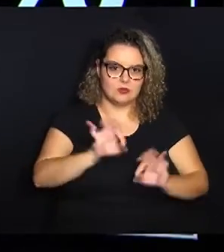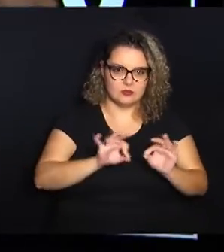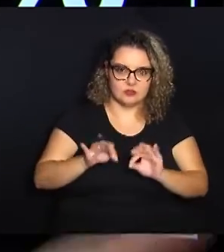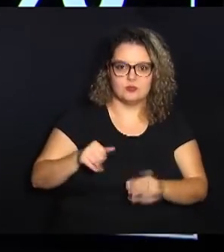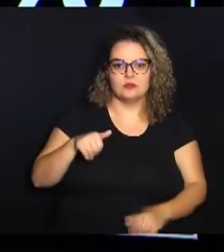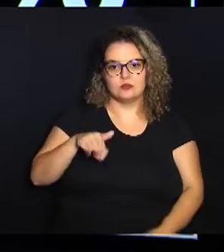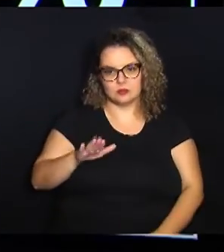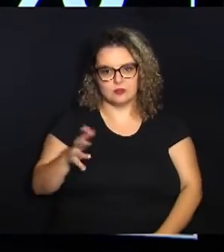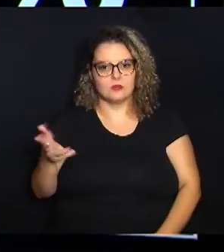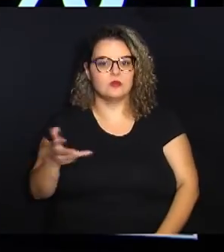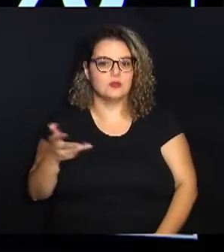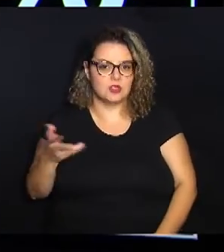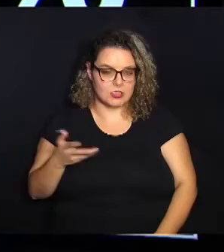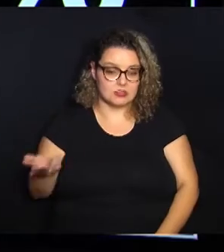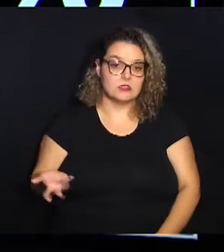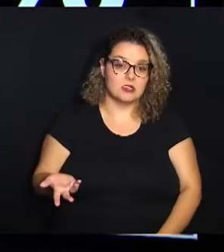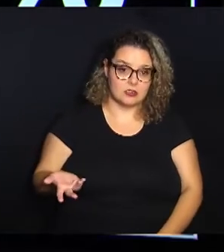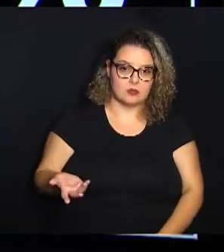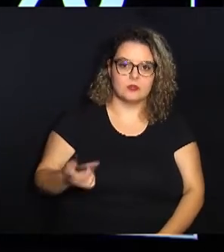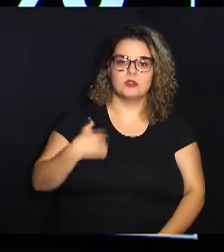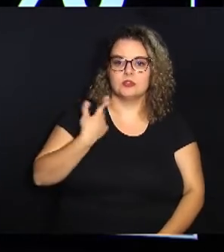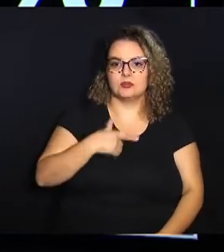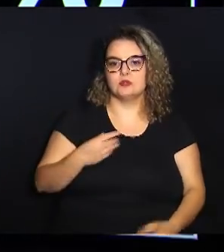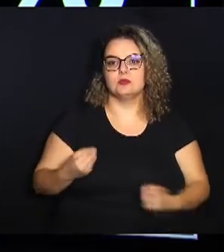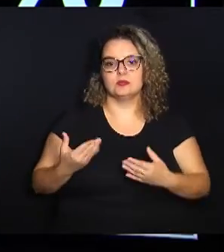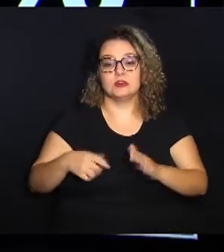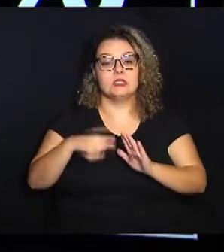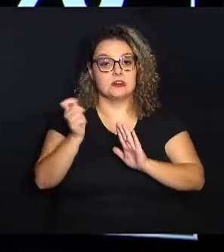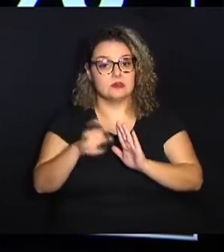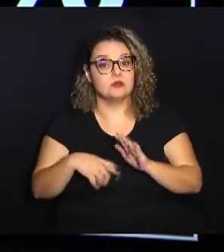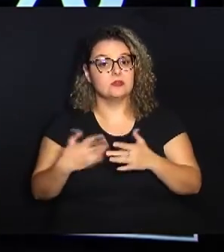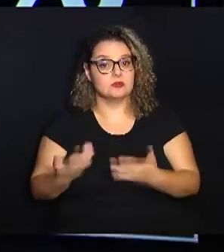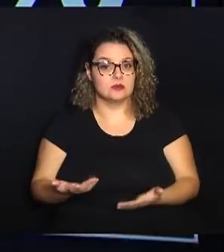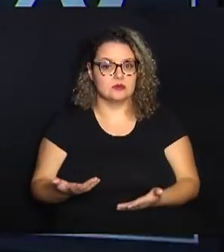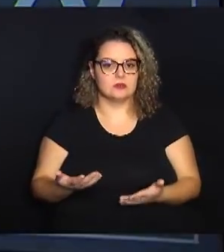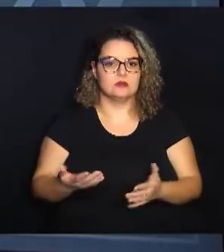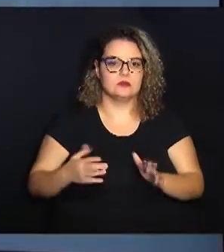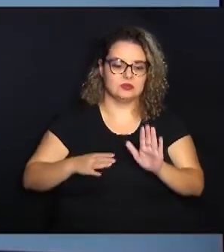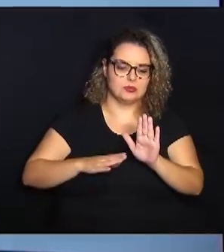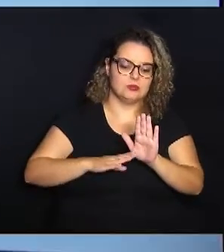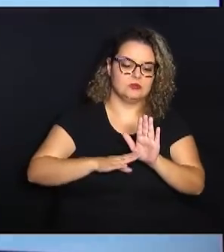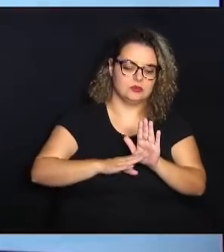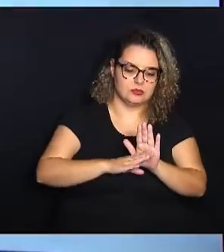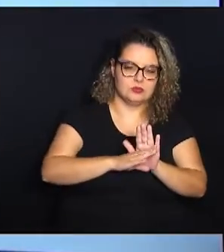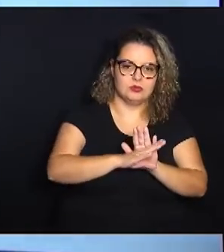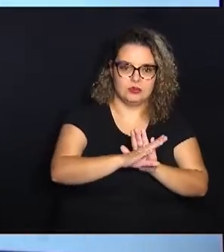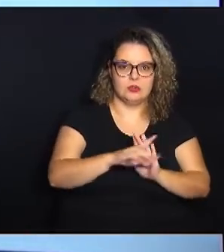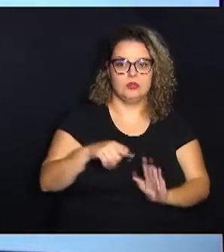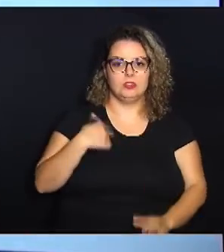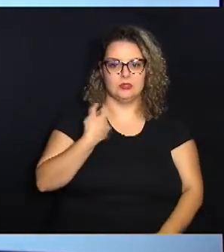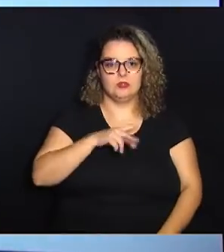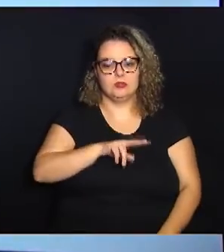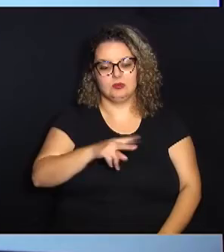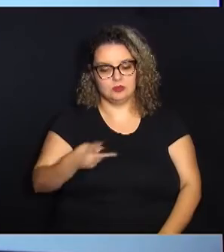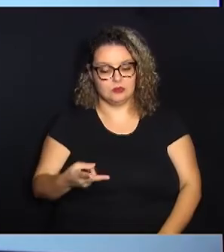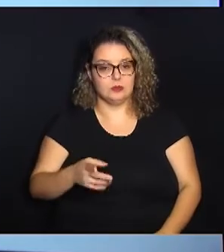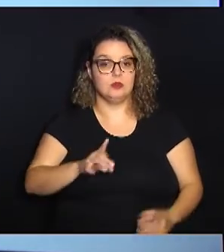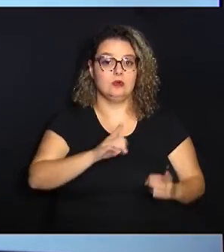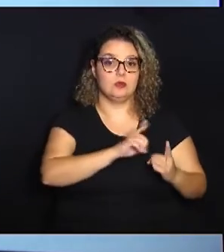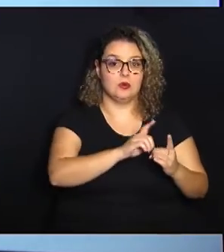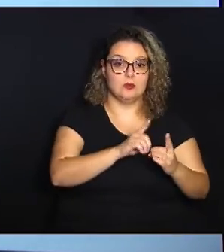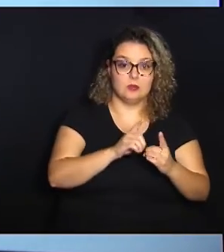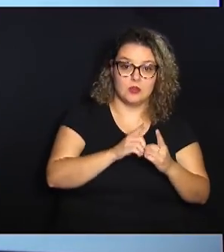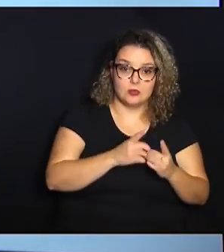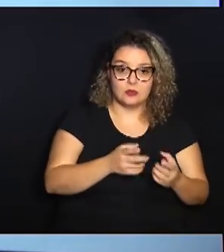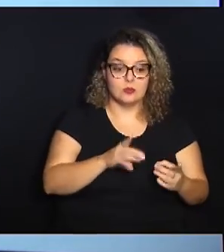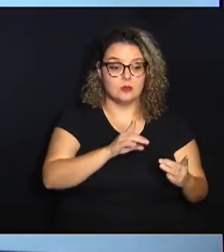muito mais rápido, né, que a gente traga essa eficiência de escala, né, que a gente transicione do que até então funcionava como